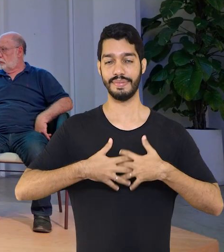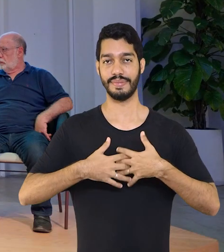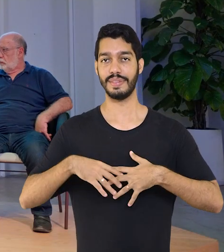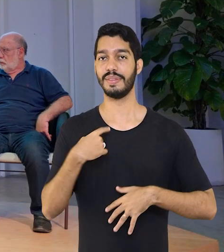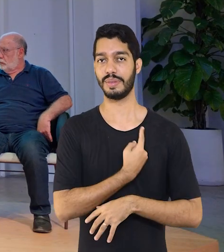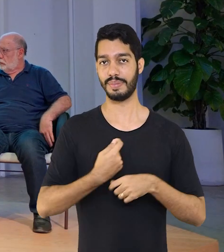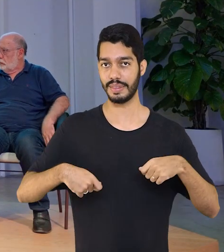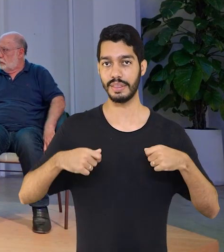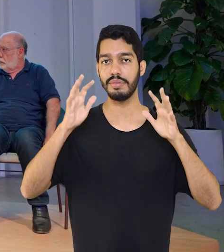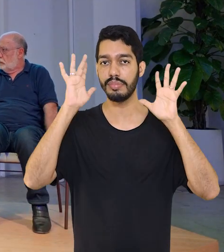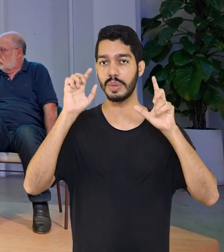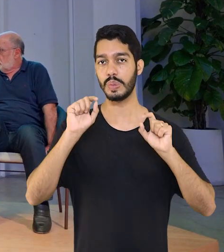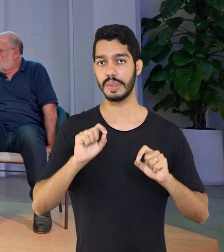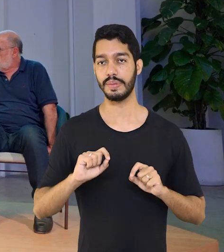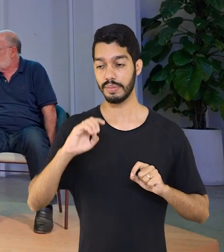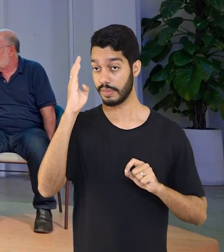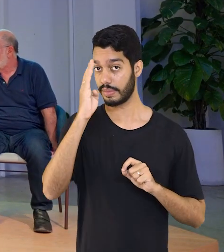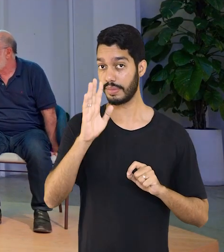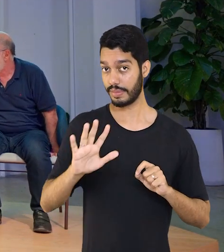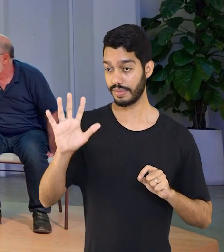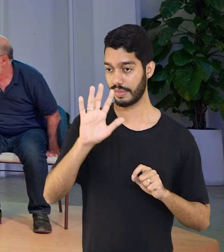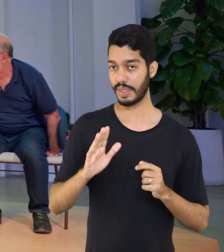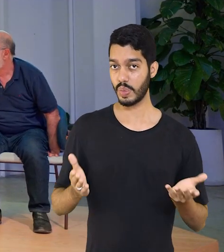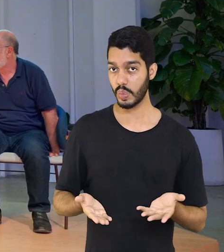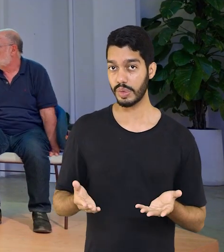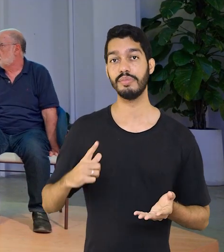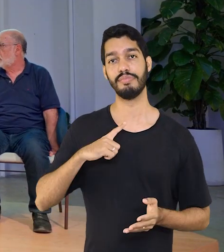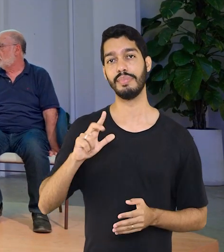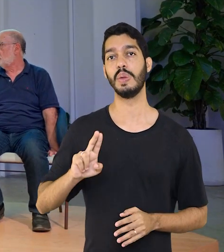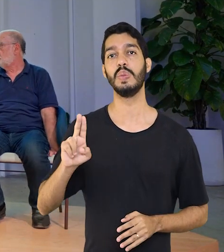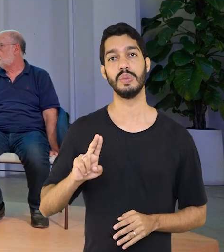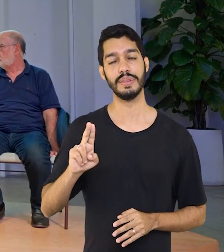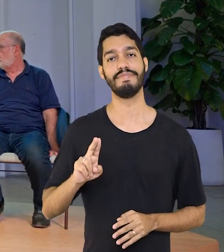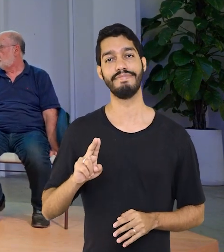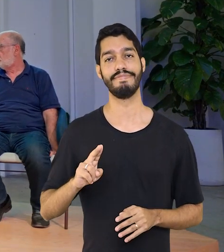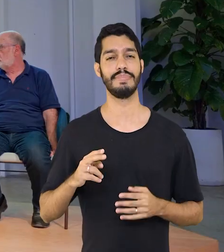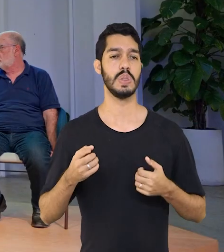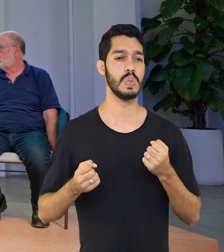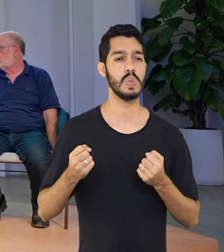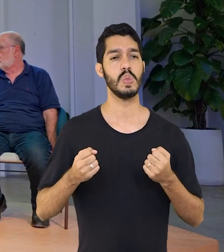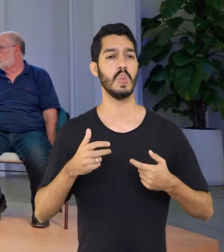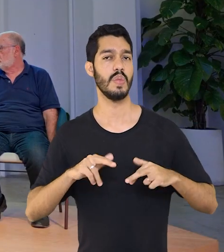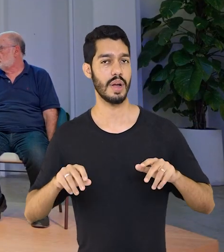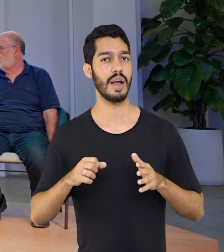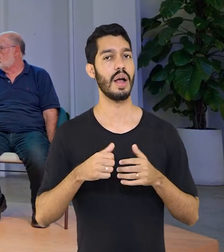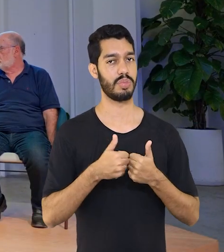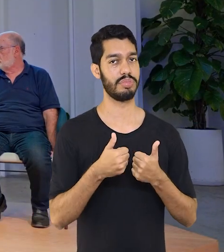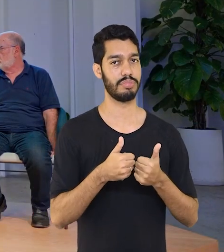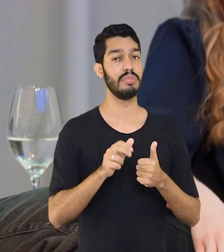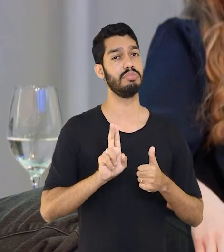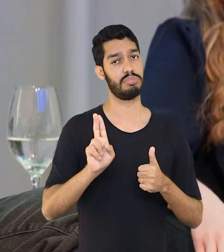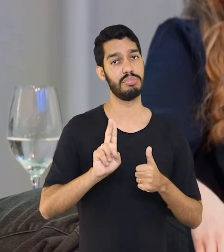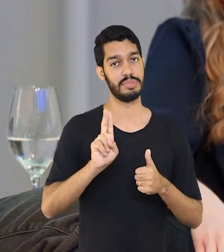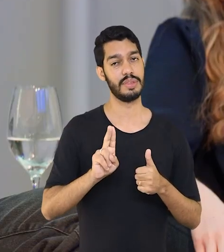deve fazer é que o Brasil ainda utiliza muito o transporte por ônibus